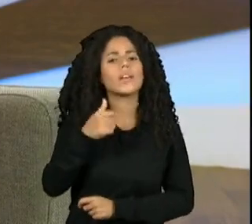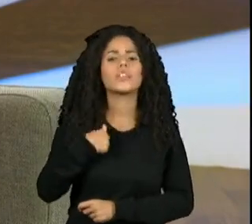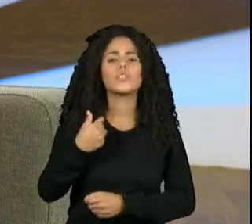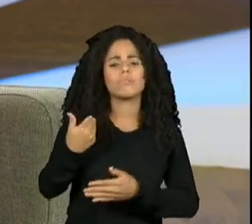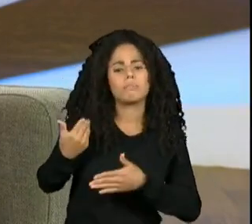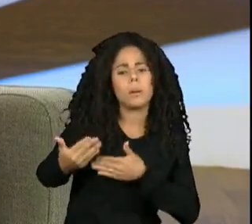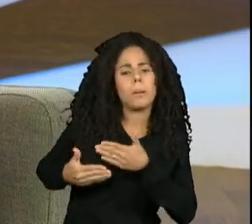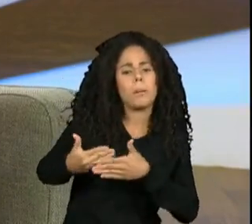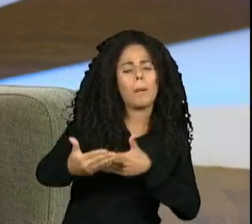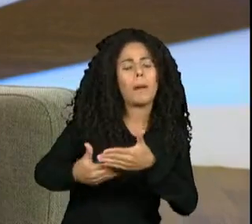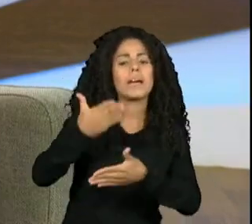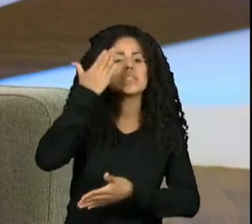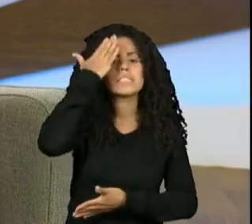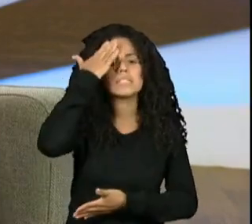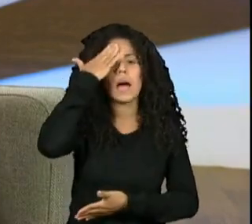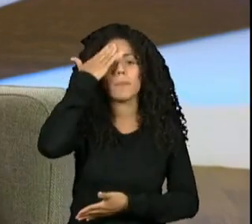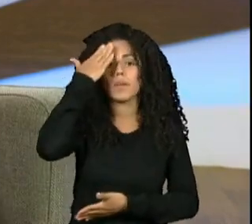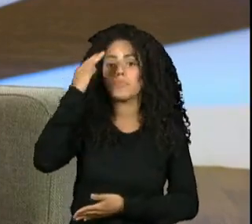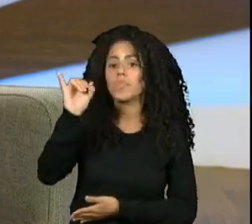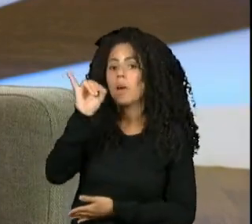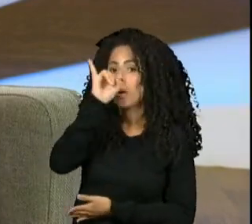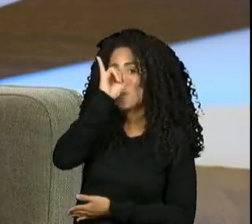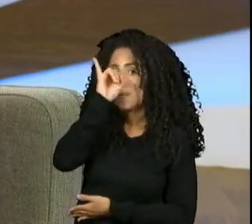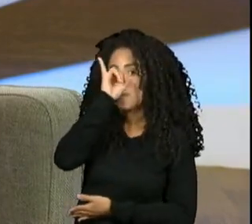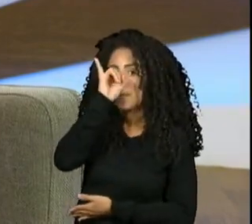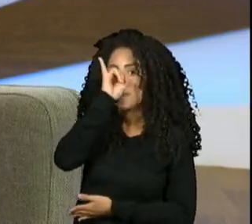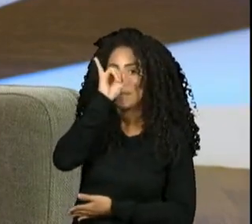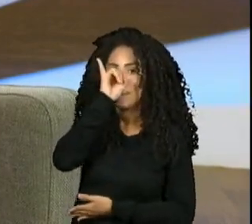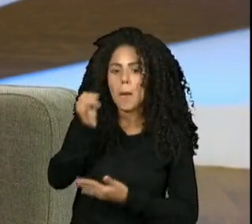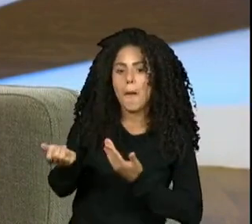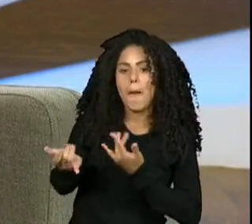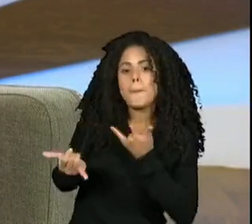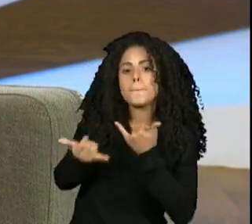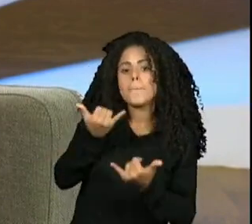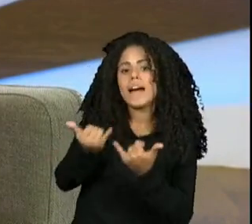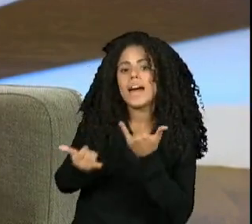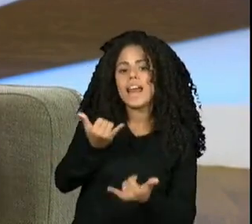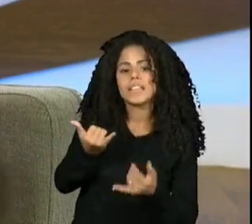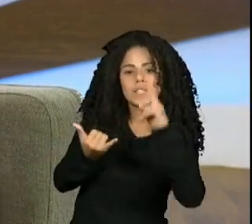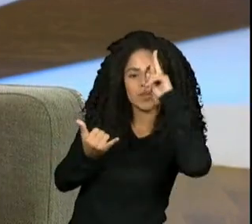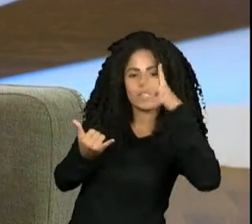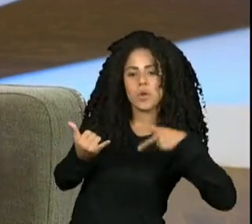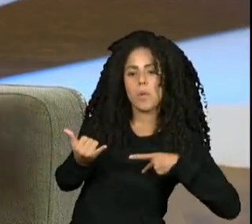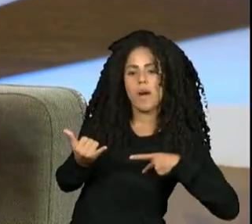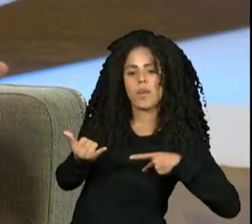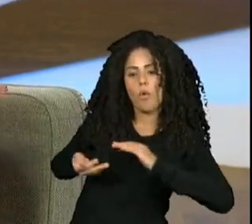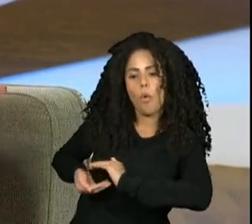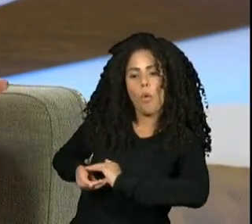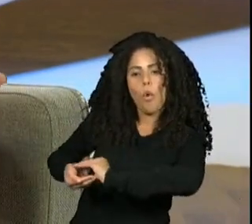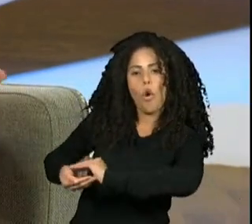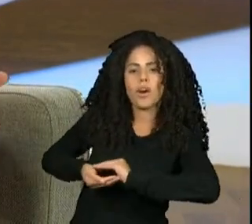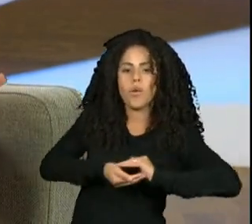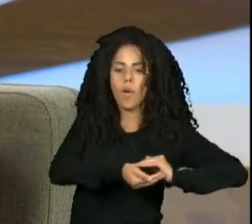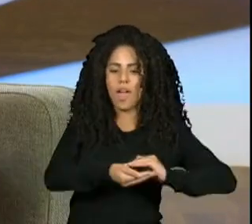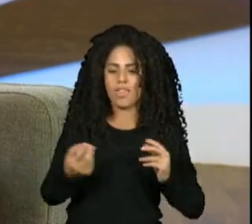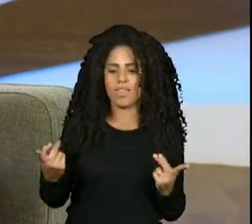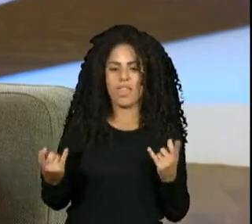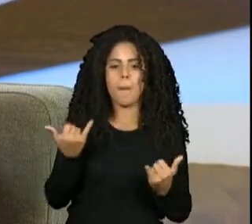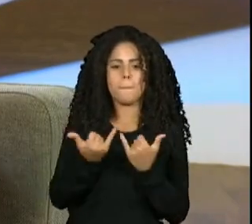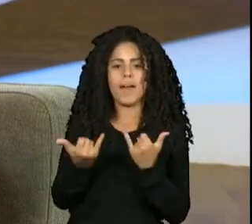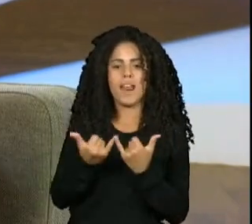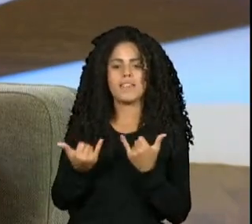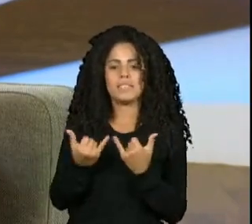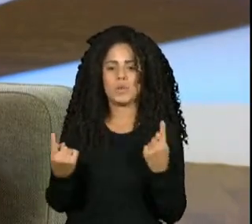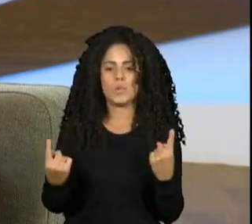muito tempo que os porcos têm os órgãos mais semelhantes aos seres humanos. Mas se eu fizer um transplante